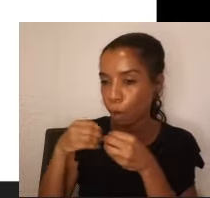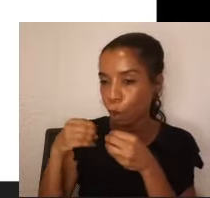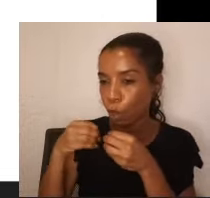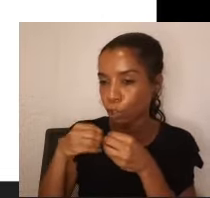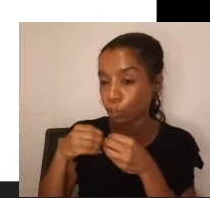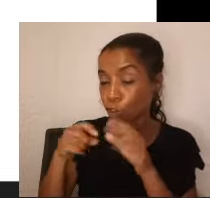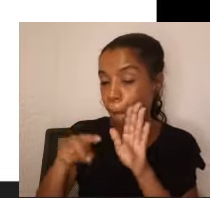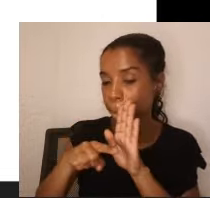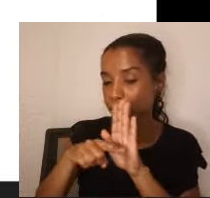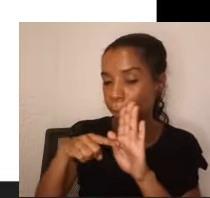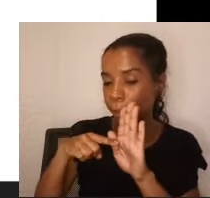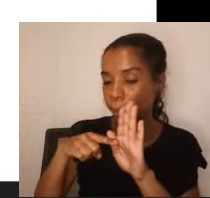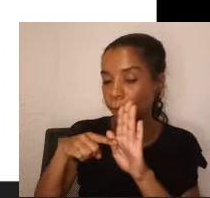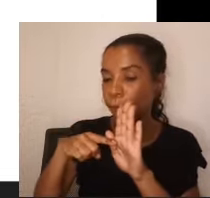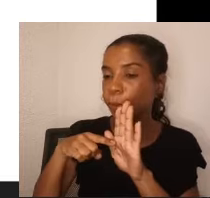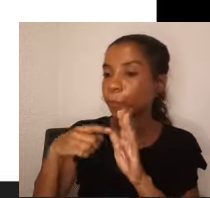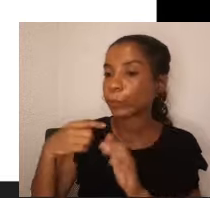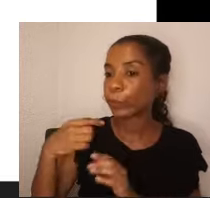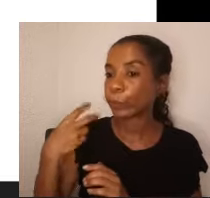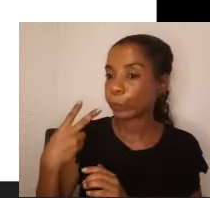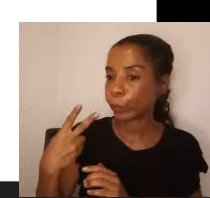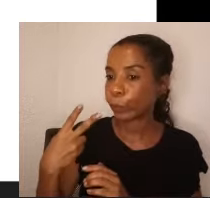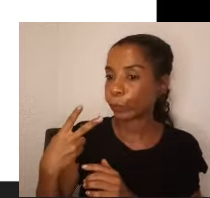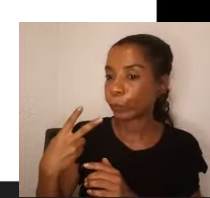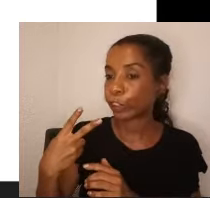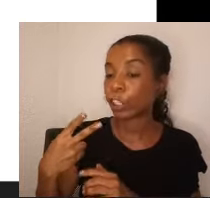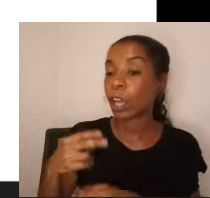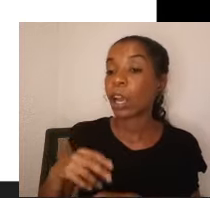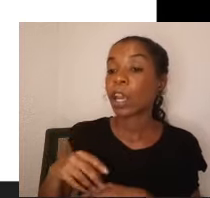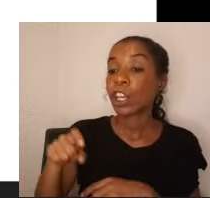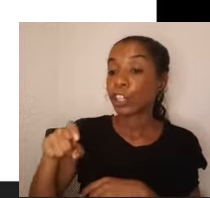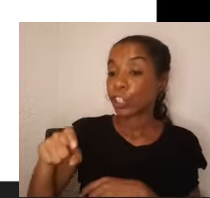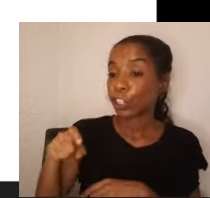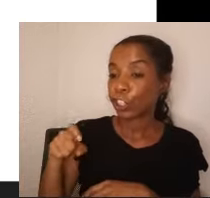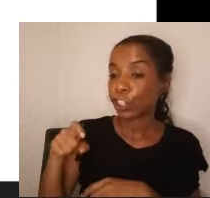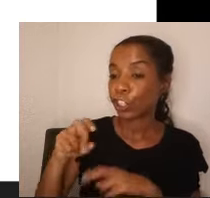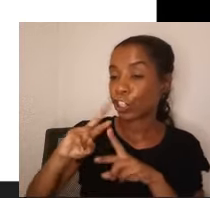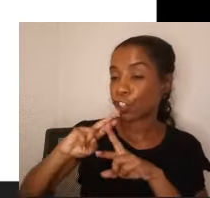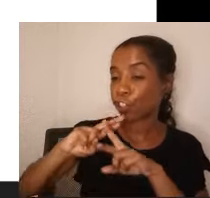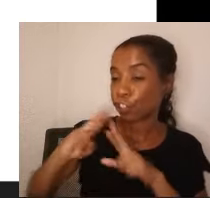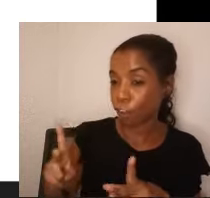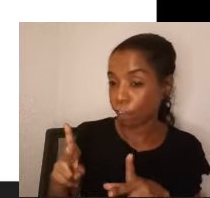de menos 2 e x diferente de menos 2.